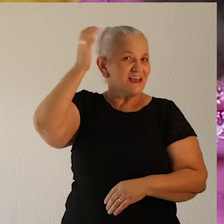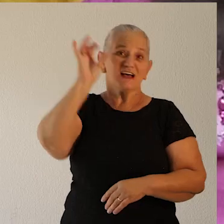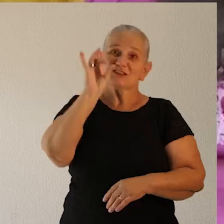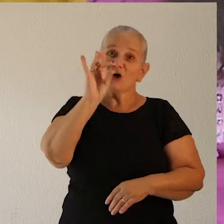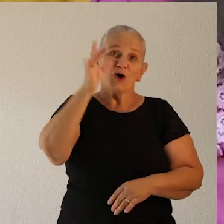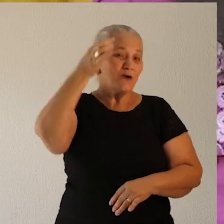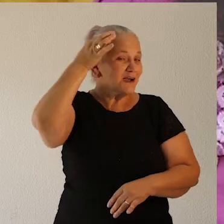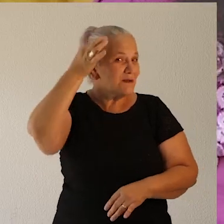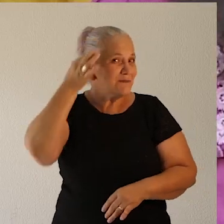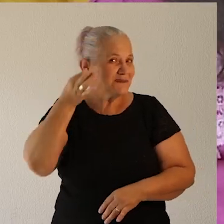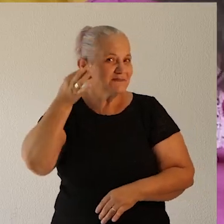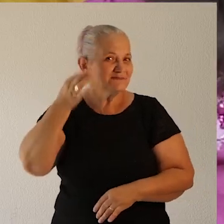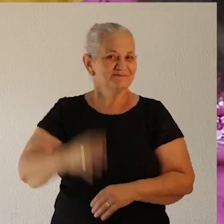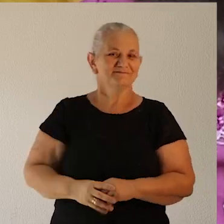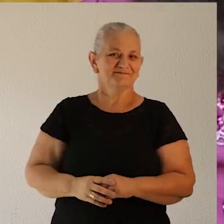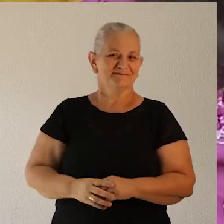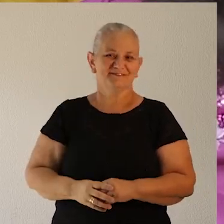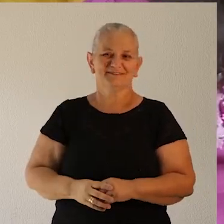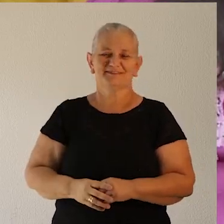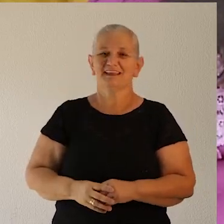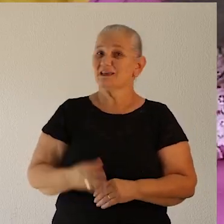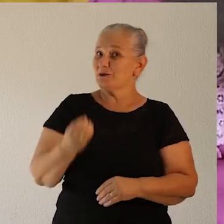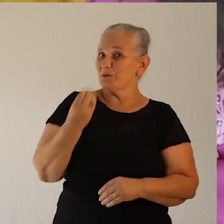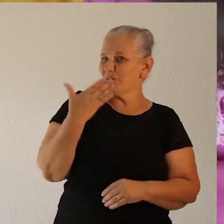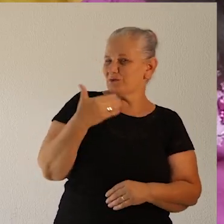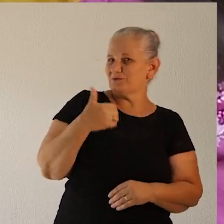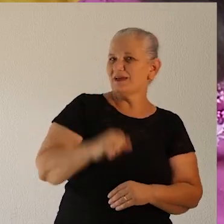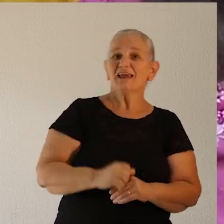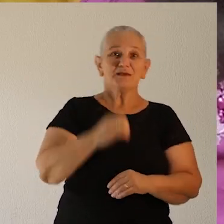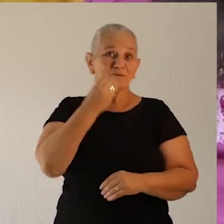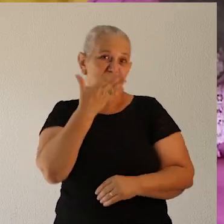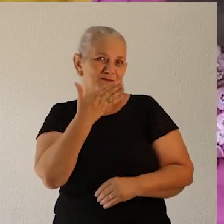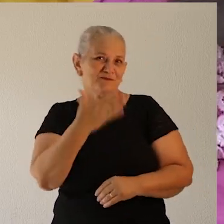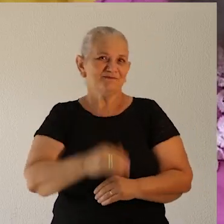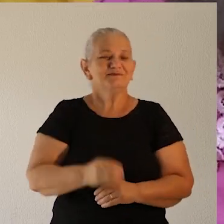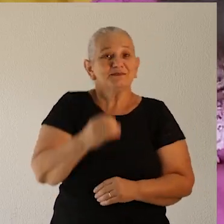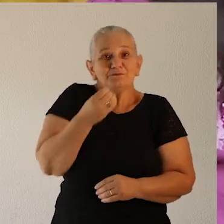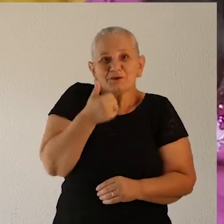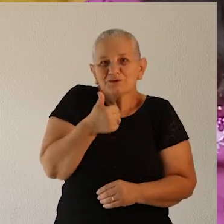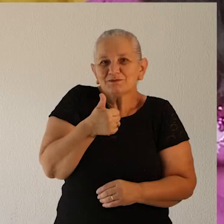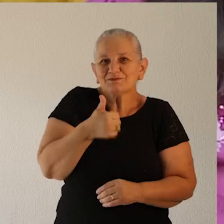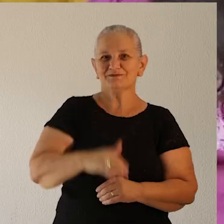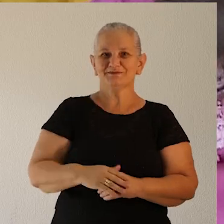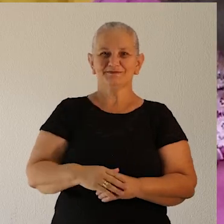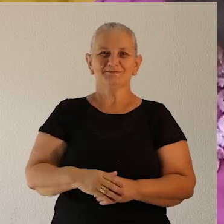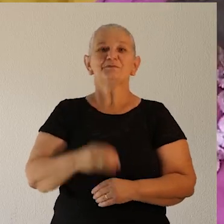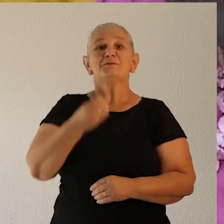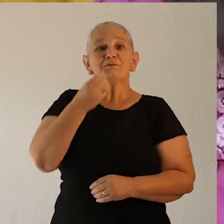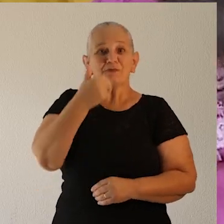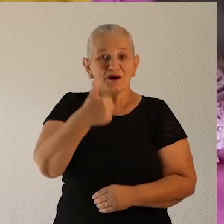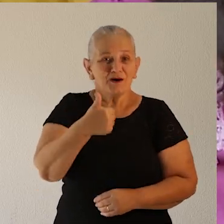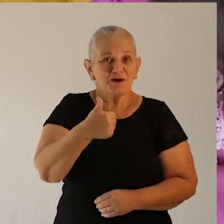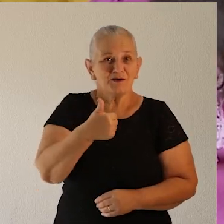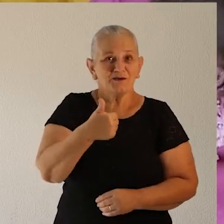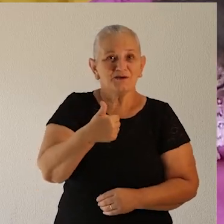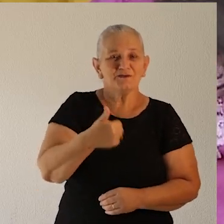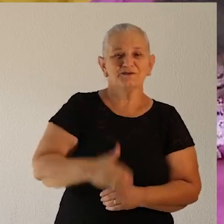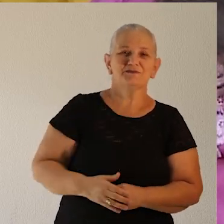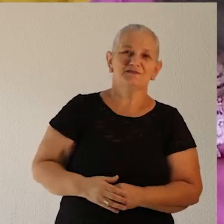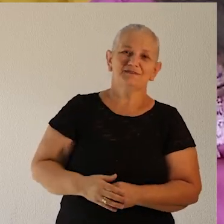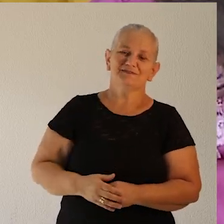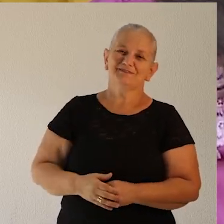ding, gong, tingong, zinga, dung, ding, dundi, tung, tinga, dong,